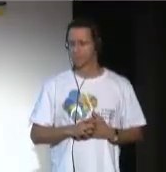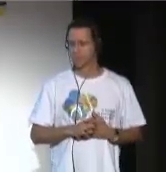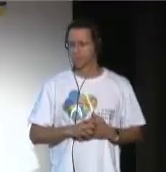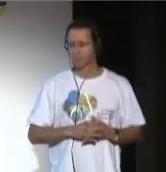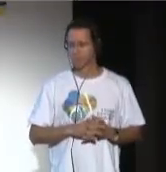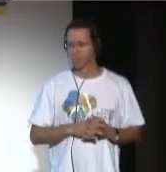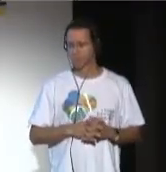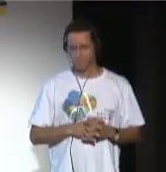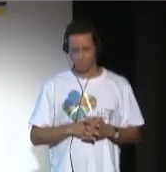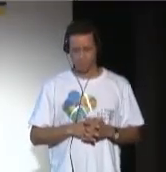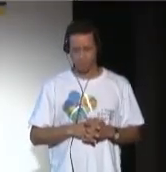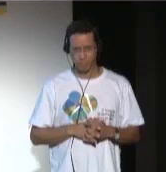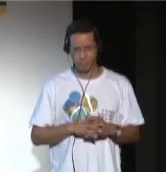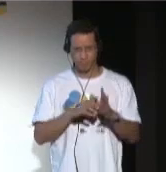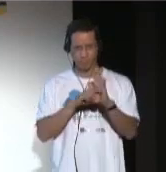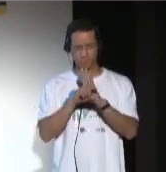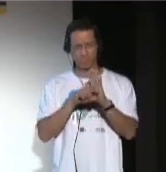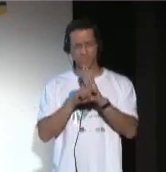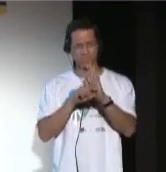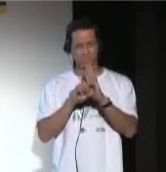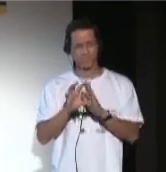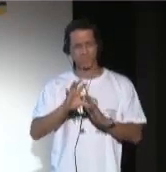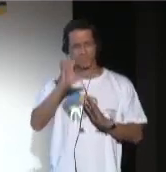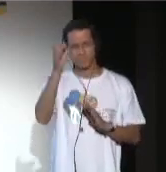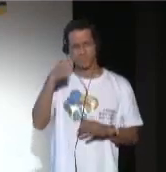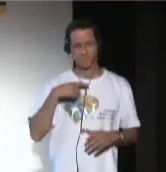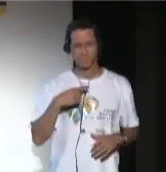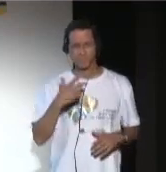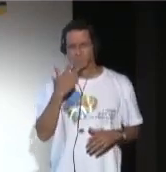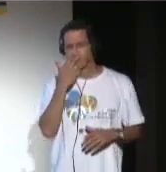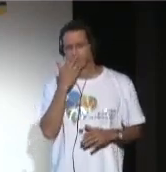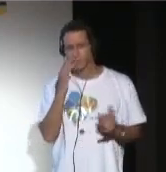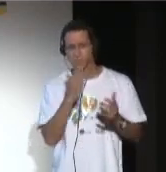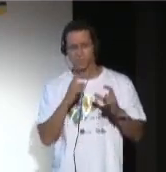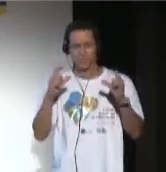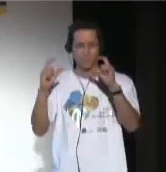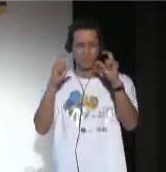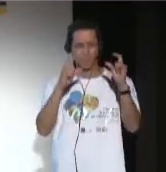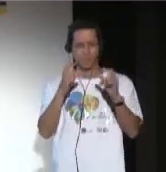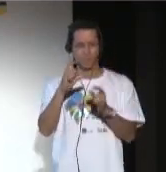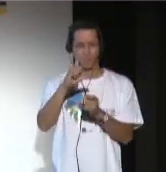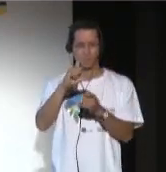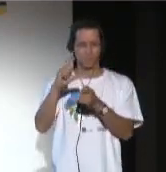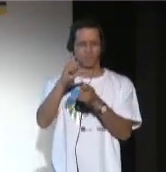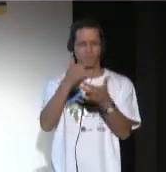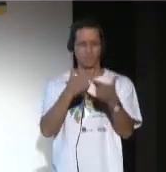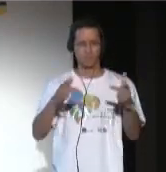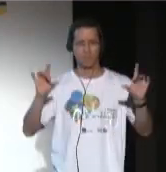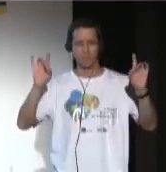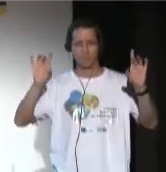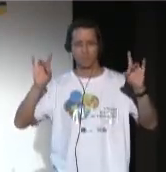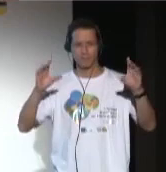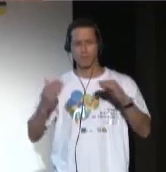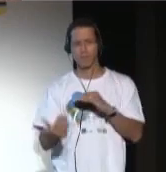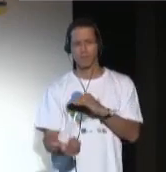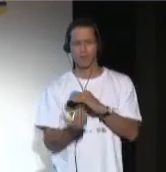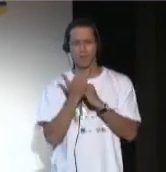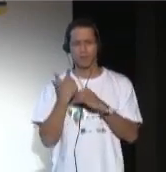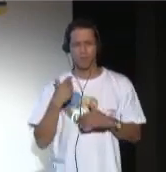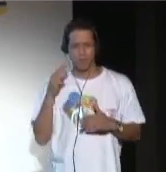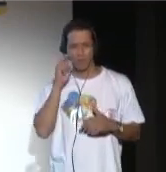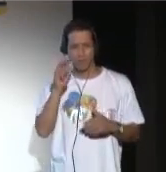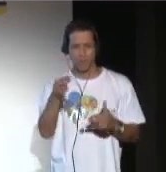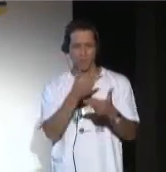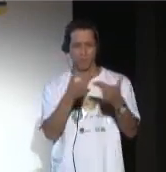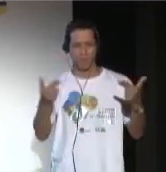Quando eu analiso as situações, eu tenho uma espécie de óculos, umas lentes especiais, que me ajudam a ver as coisas que